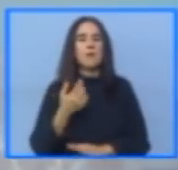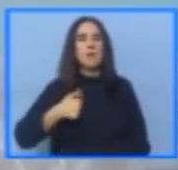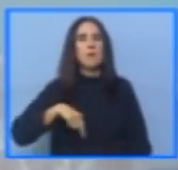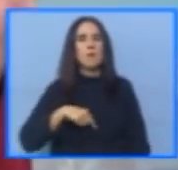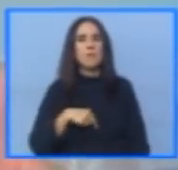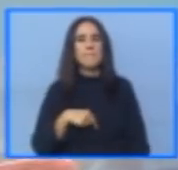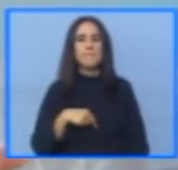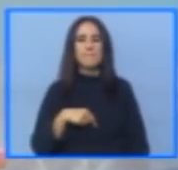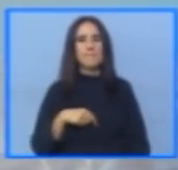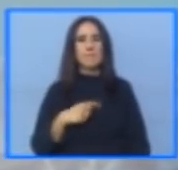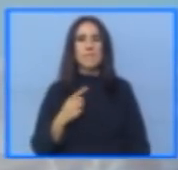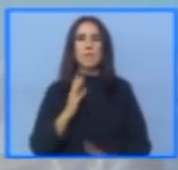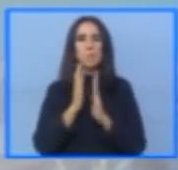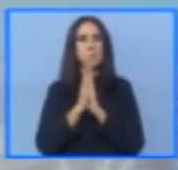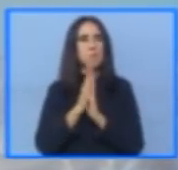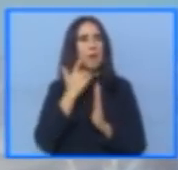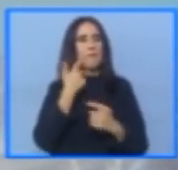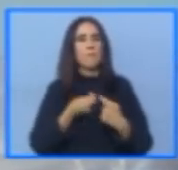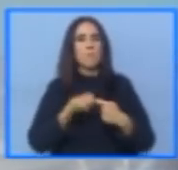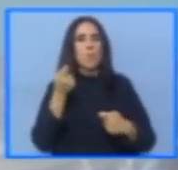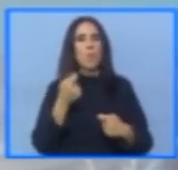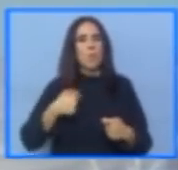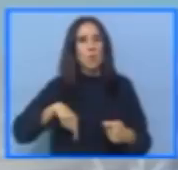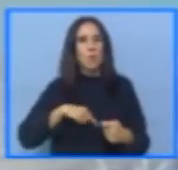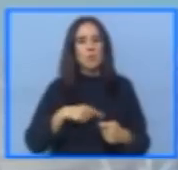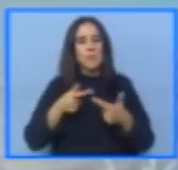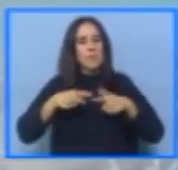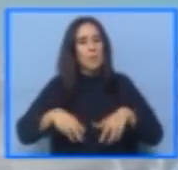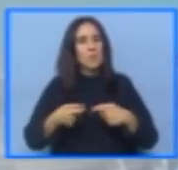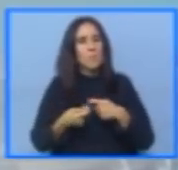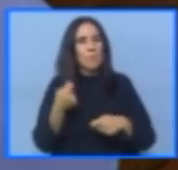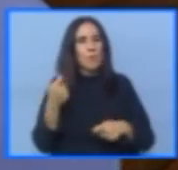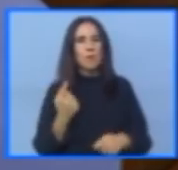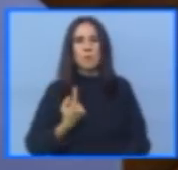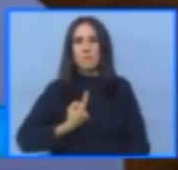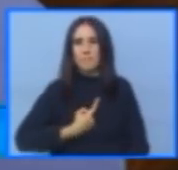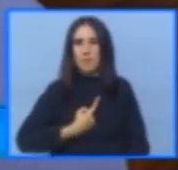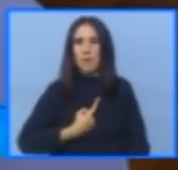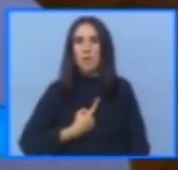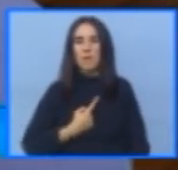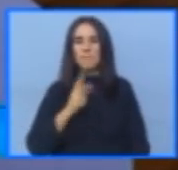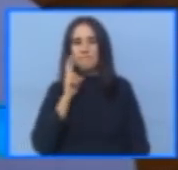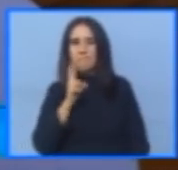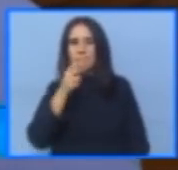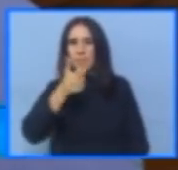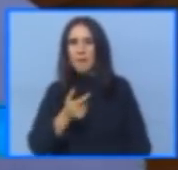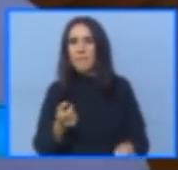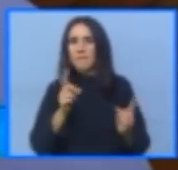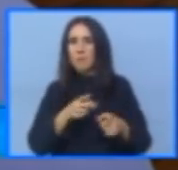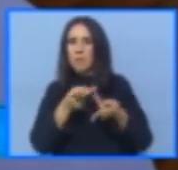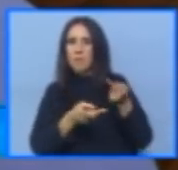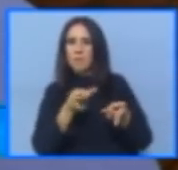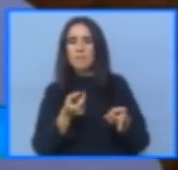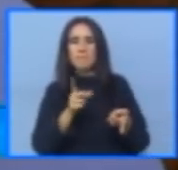nosso enquadramento litúrgico, ou não estejam muito dentro da nossa linguagem, devem ser reinterpretados e devem ser avaliados.